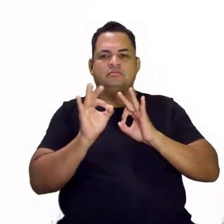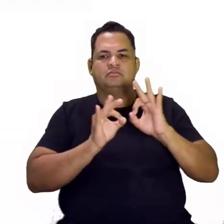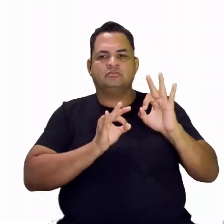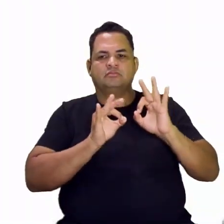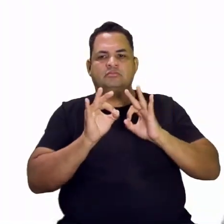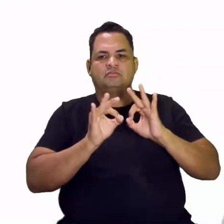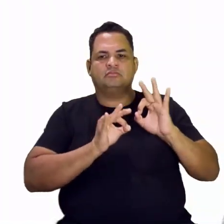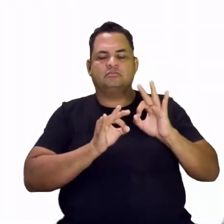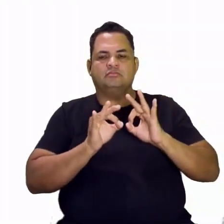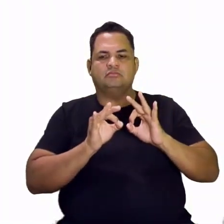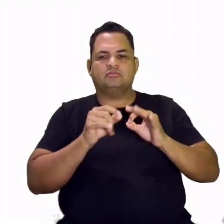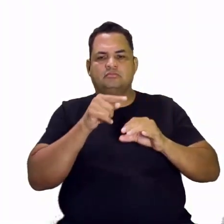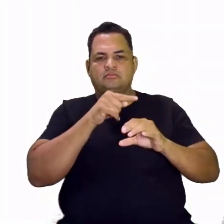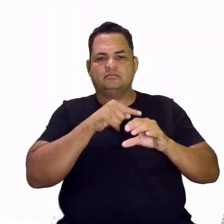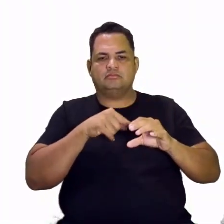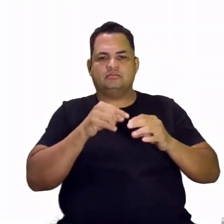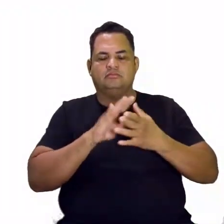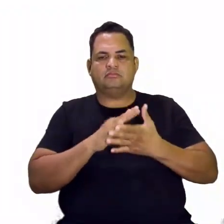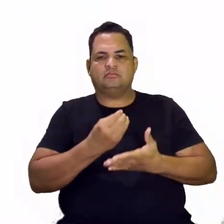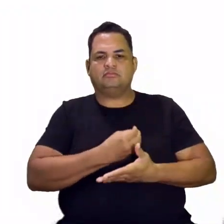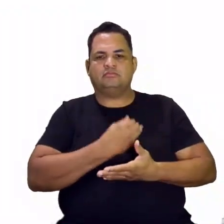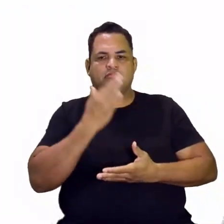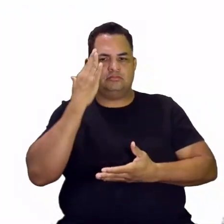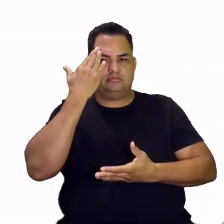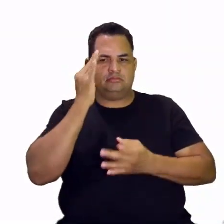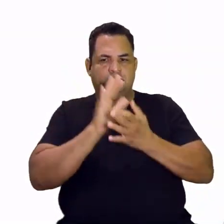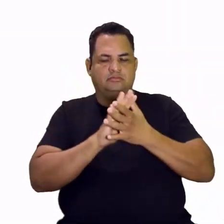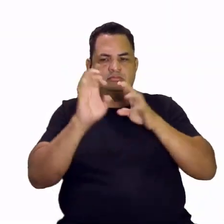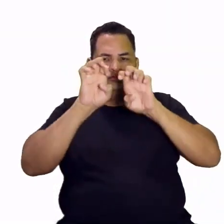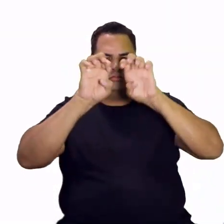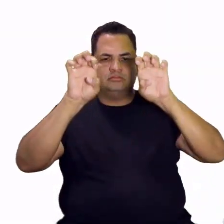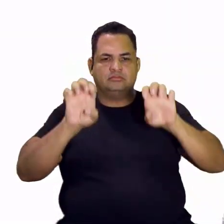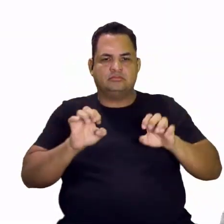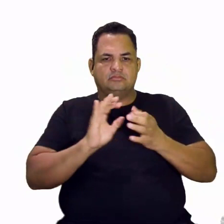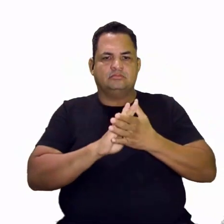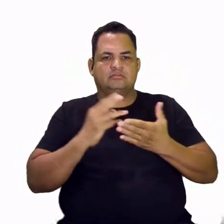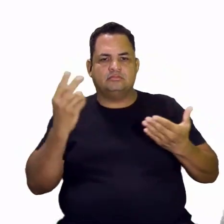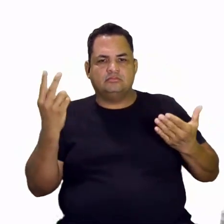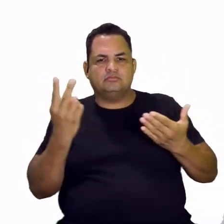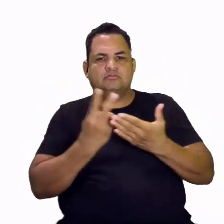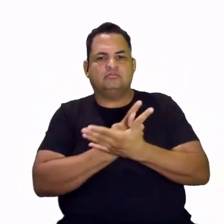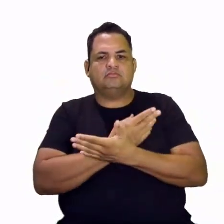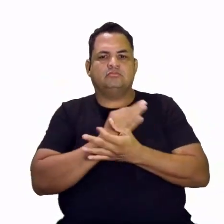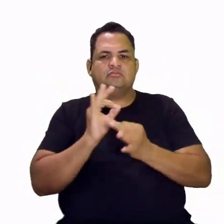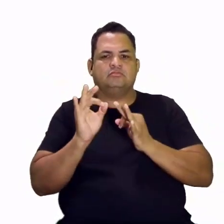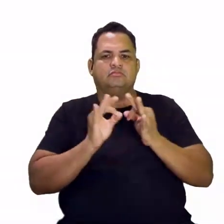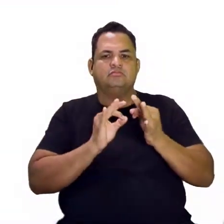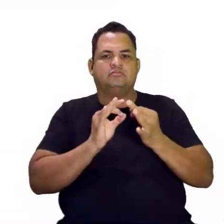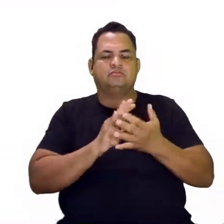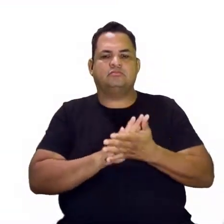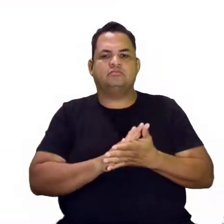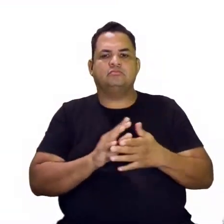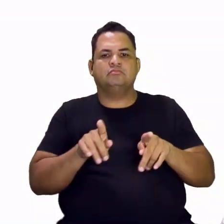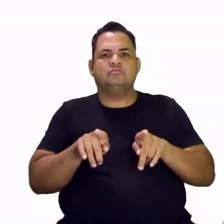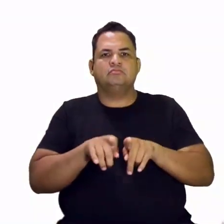morfológica do ser vivo, entendendo sobre sua estrutura, seu funcionamento